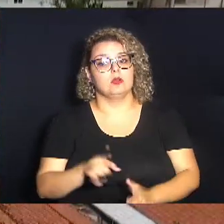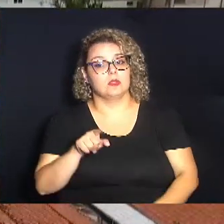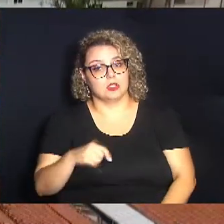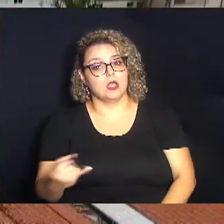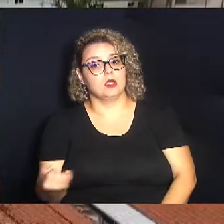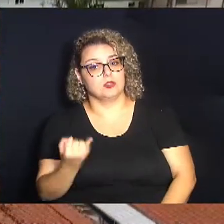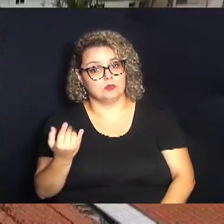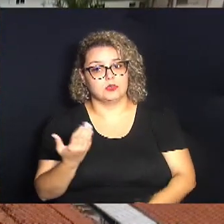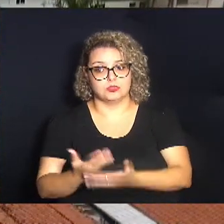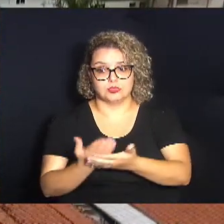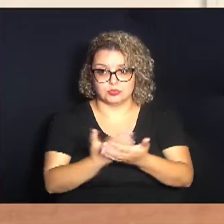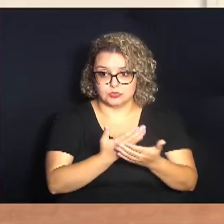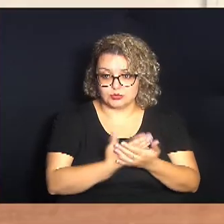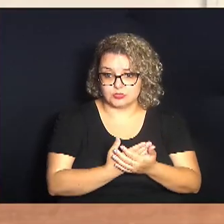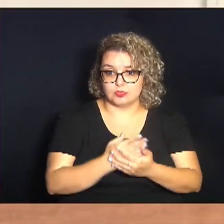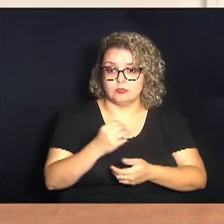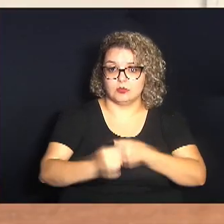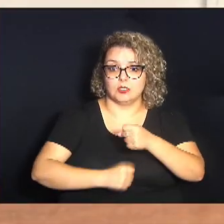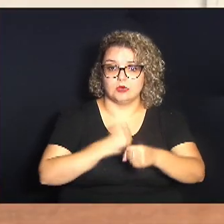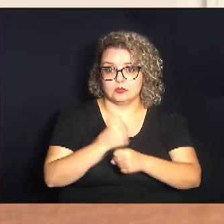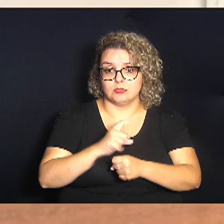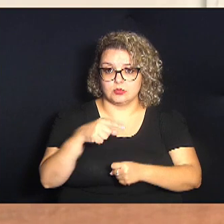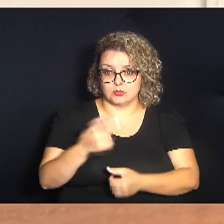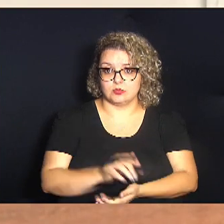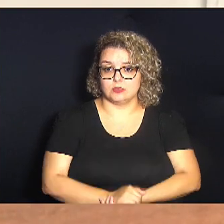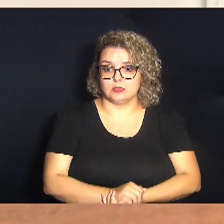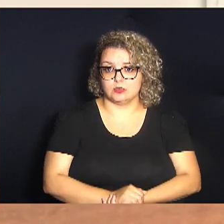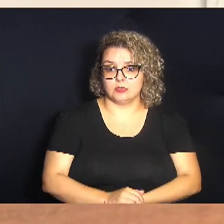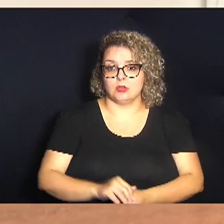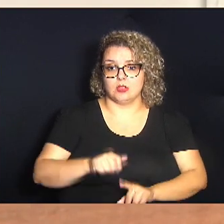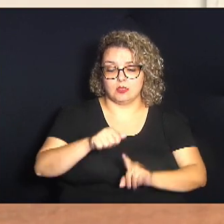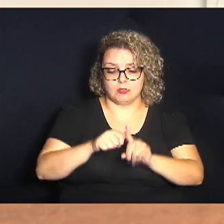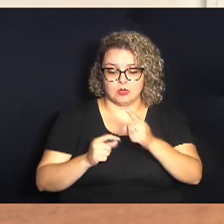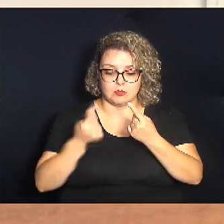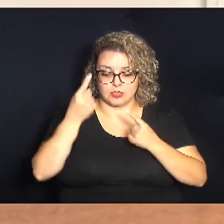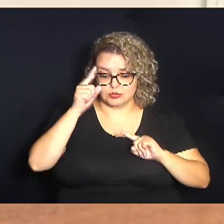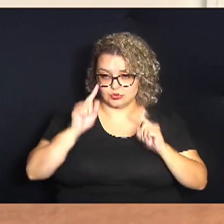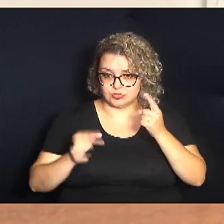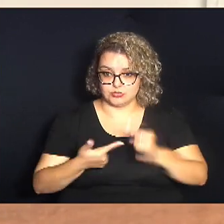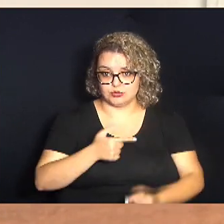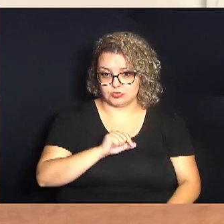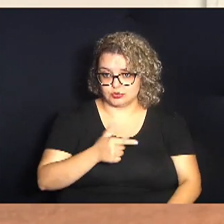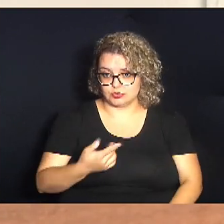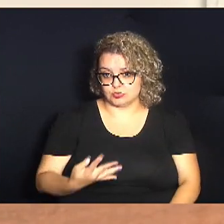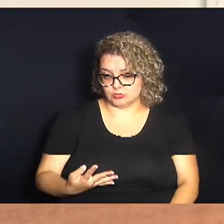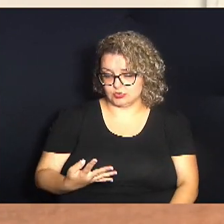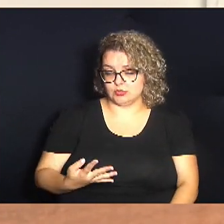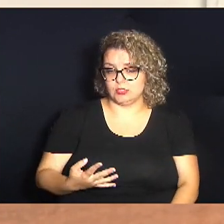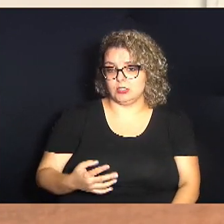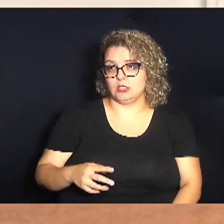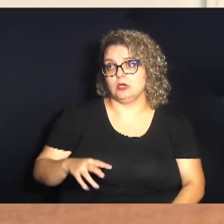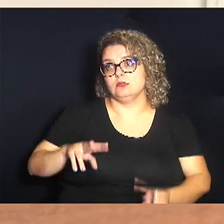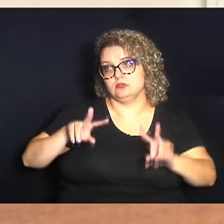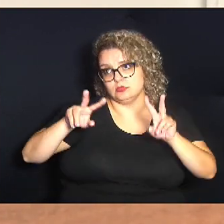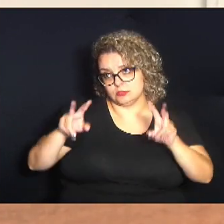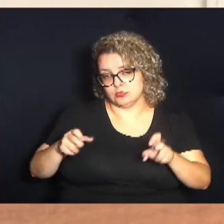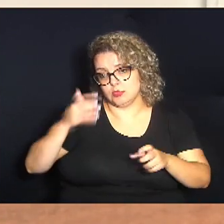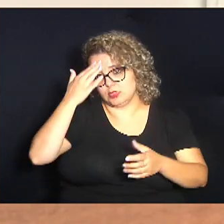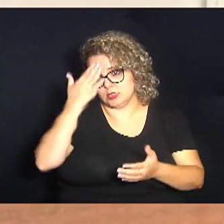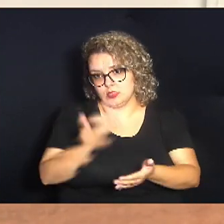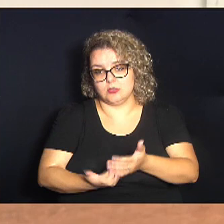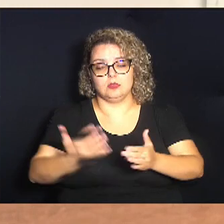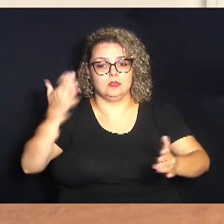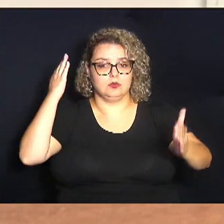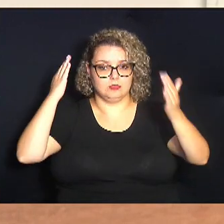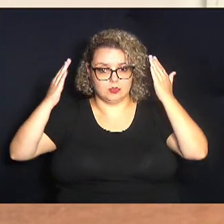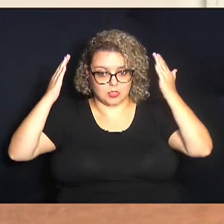de estudo para o ano que vem. Para fevereiro de 2024, eu creio que o tema do caminhoneiro, ele passa a